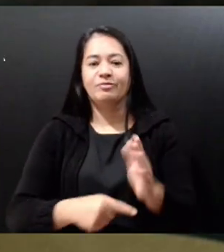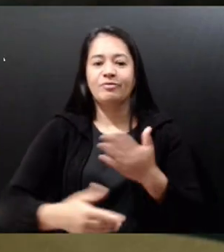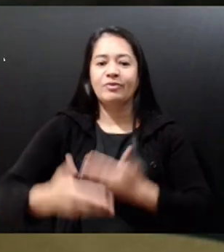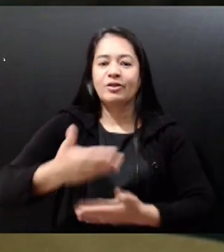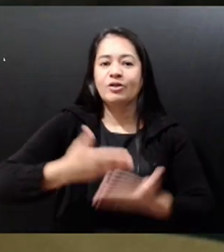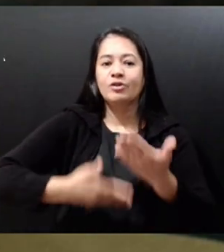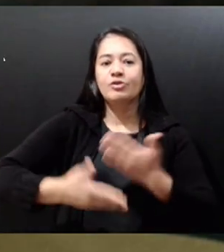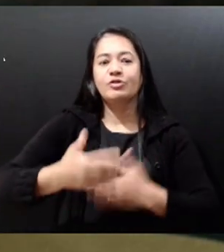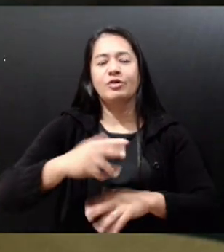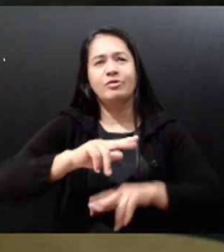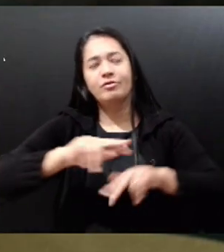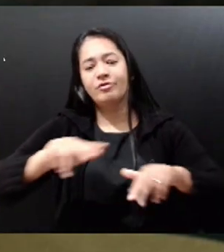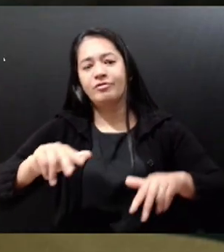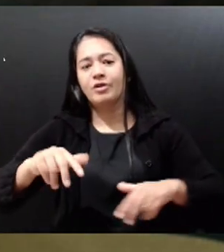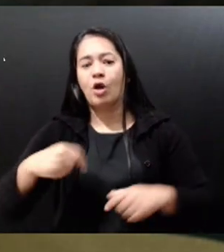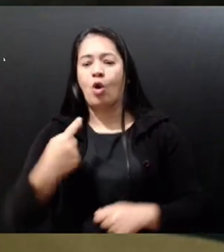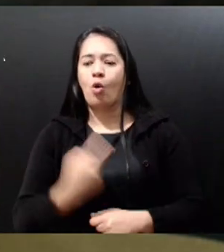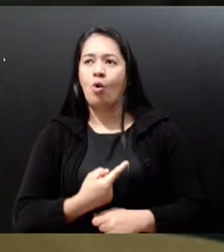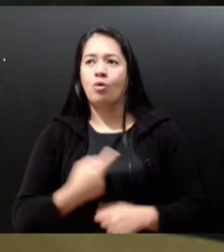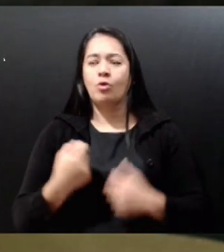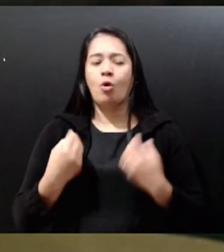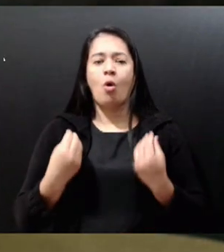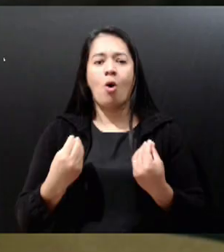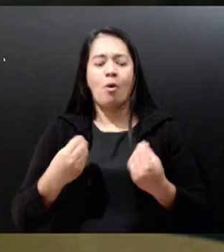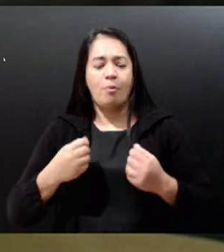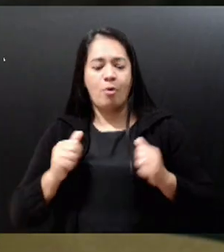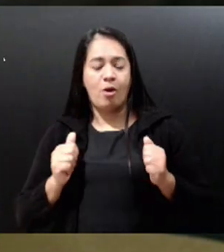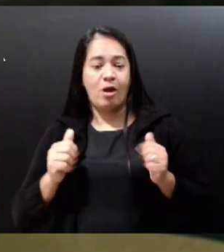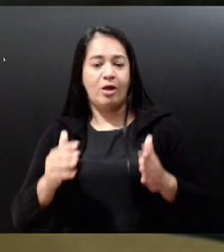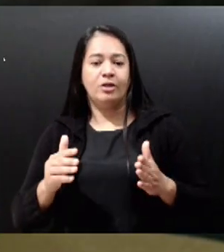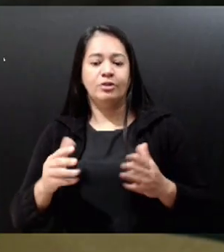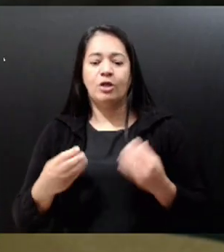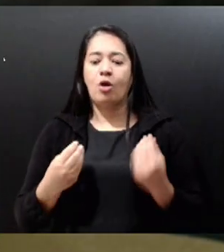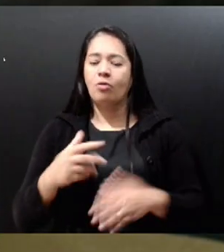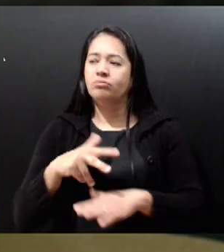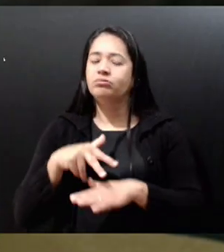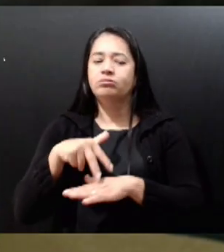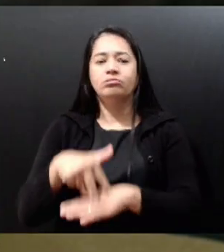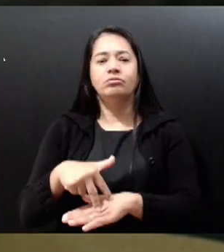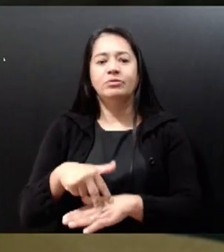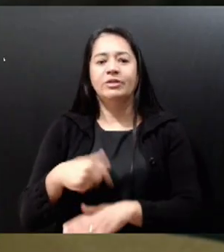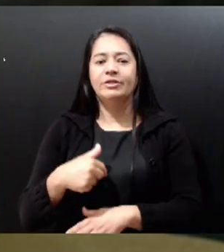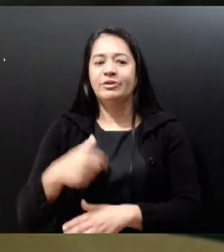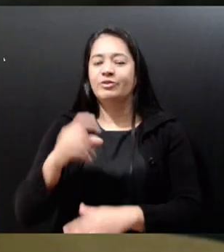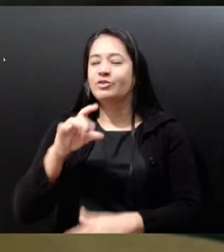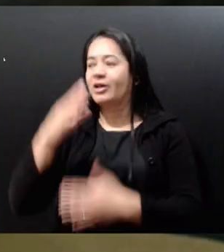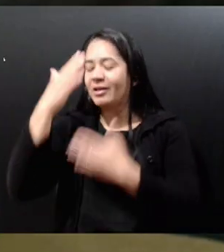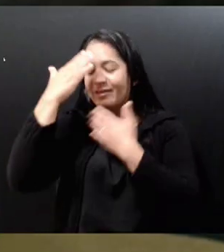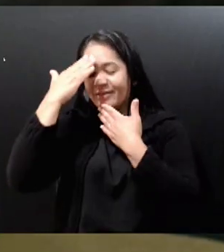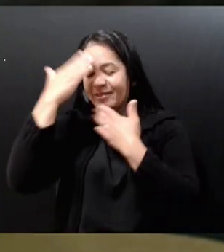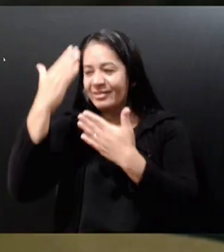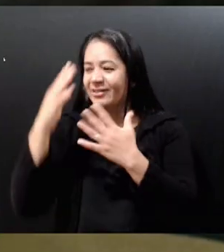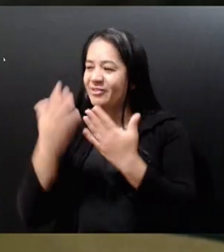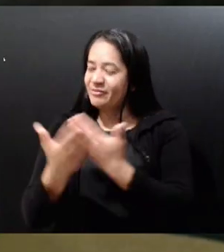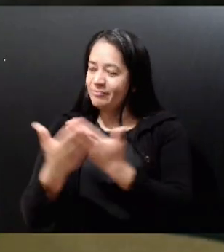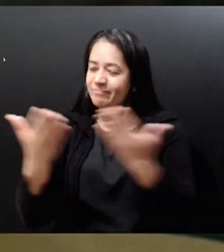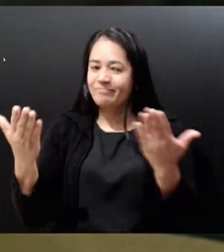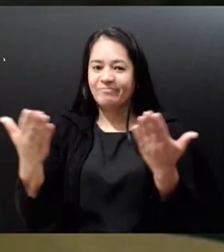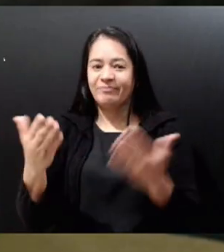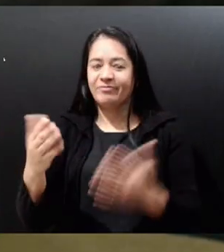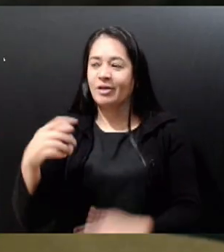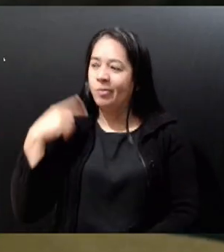devemos agir, como devemos nos posicionar, e eu só tenho mesmo agradecer vocês. Doutor, começando então